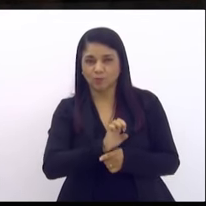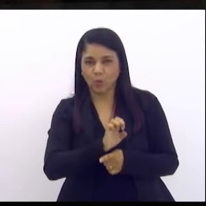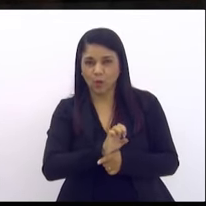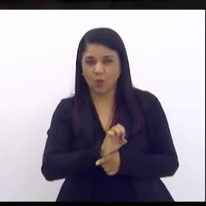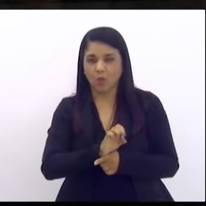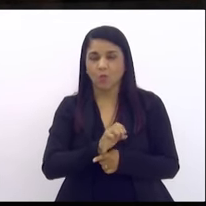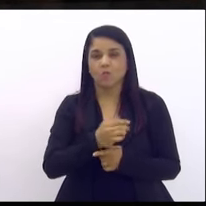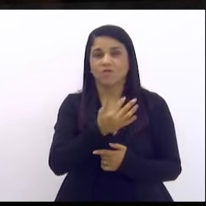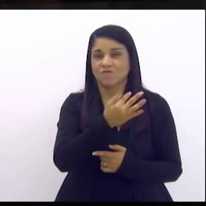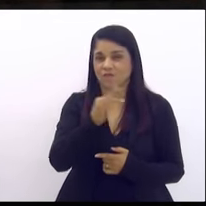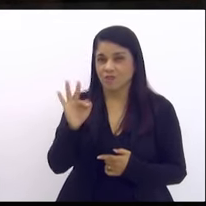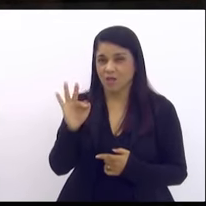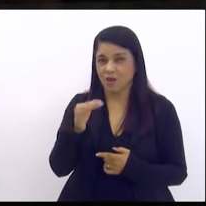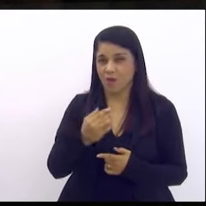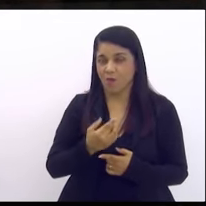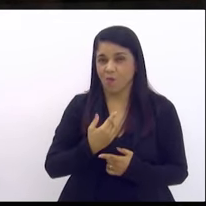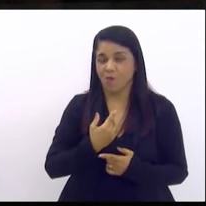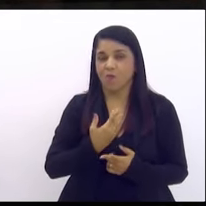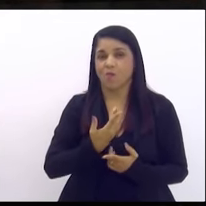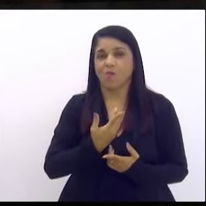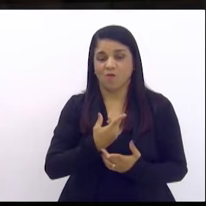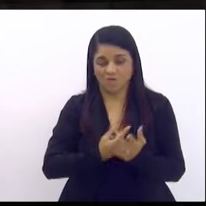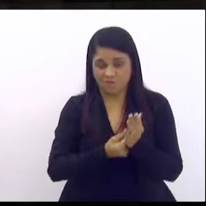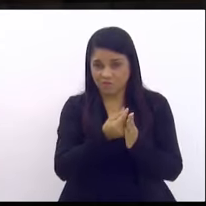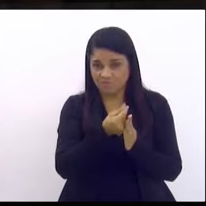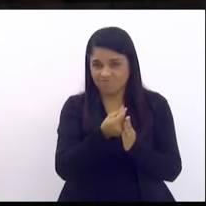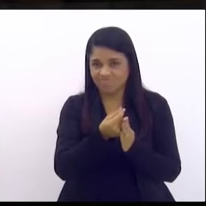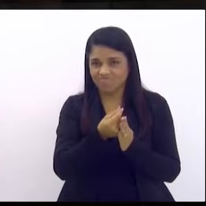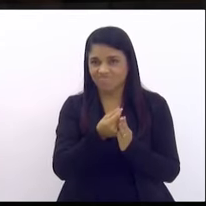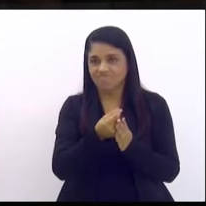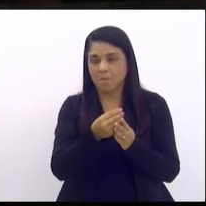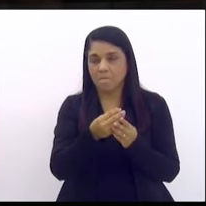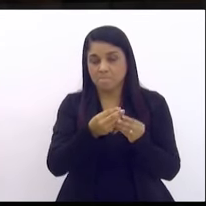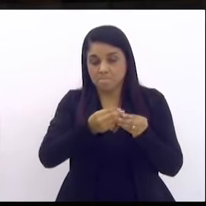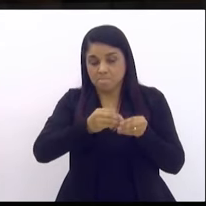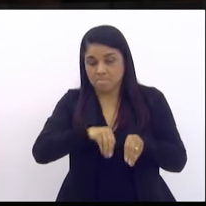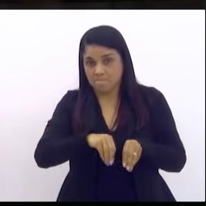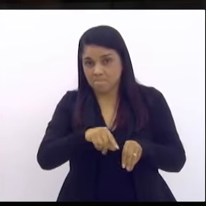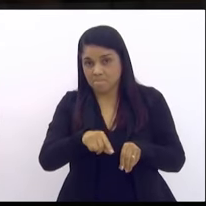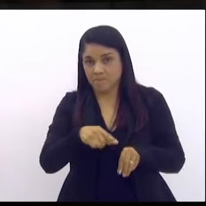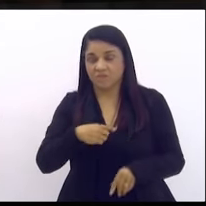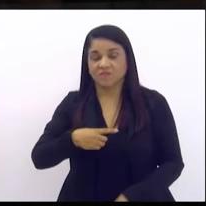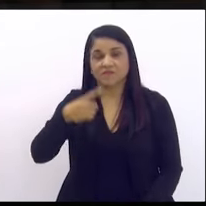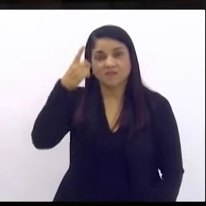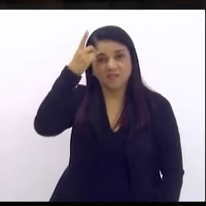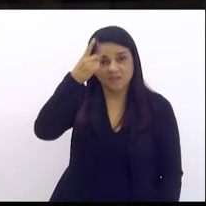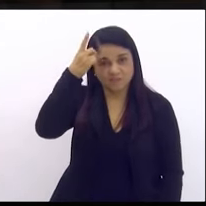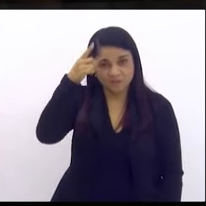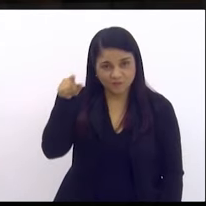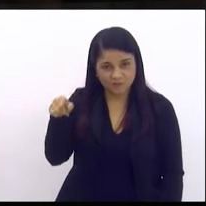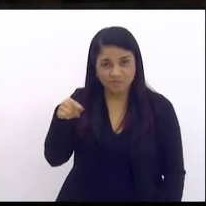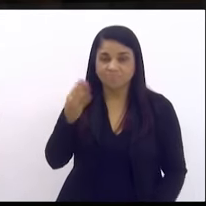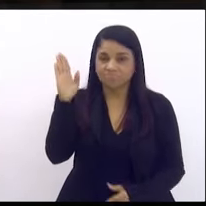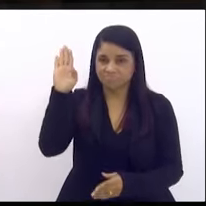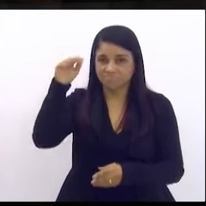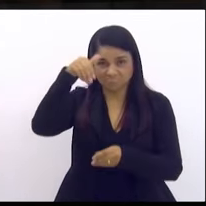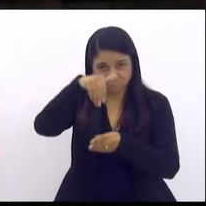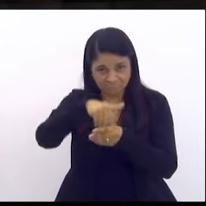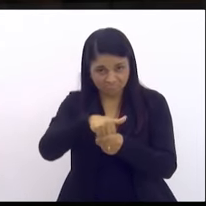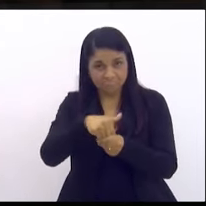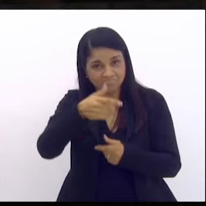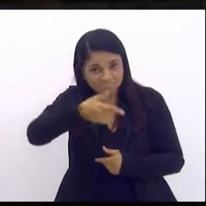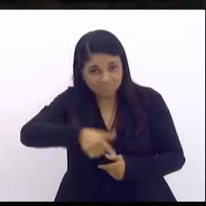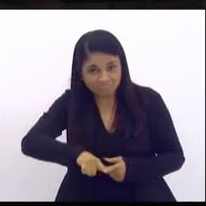colapsaram a presidente Dilma foi reeleita e mais tarde alegando-se a questão das